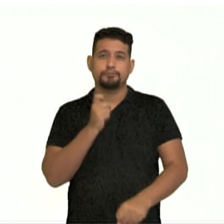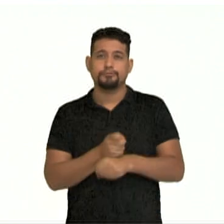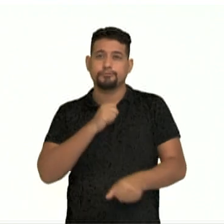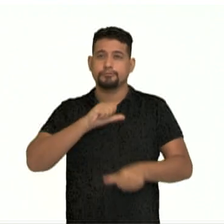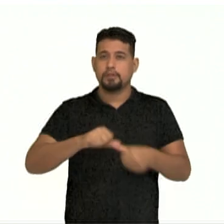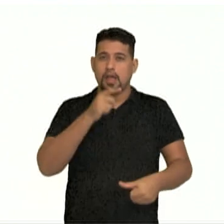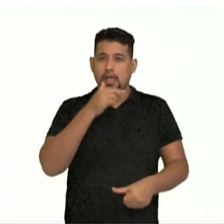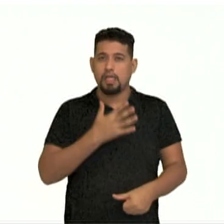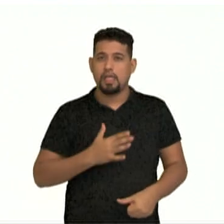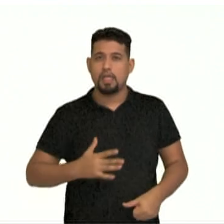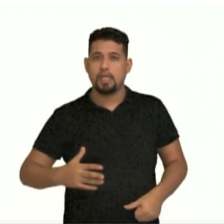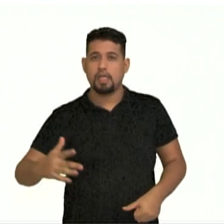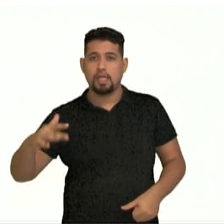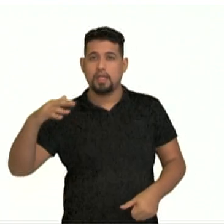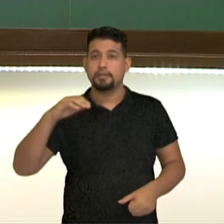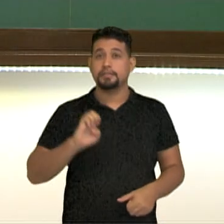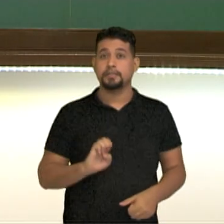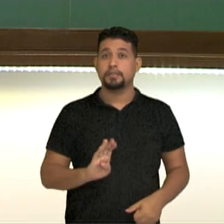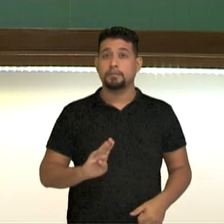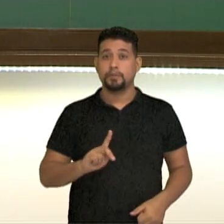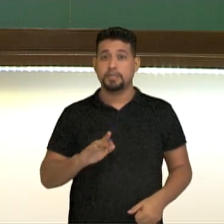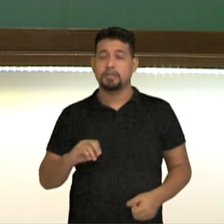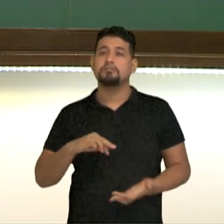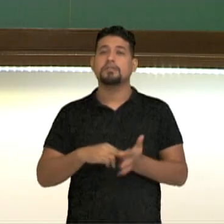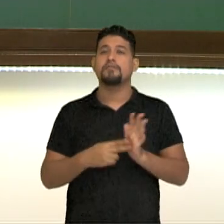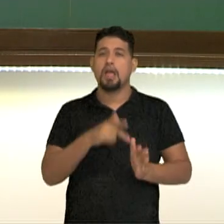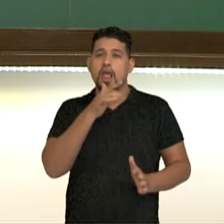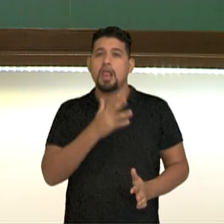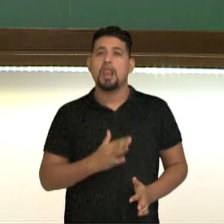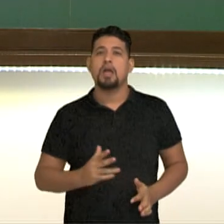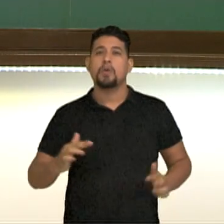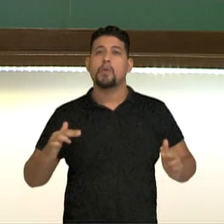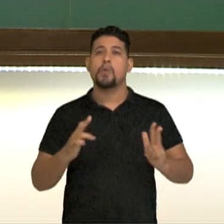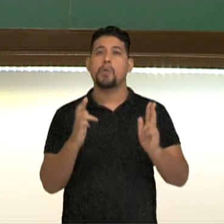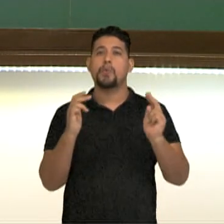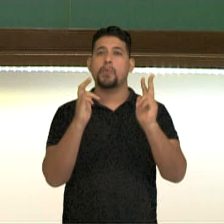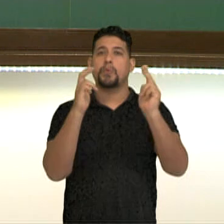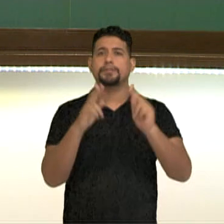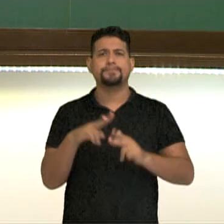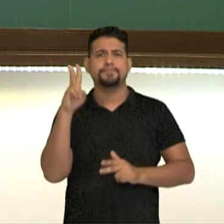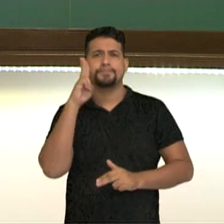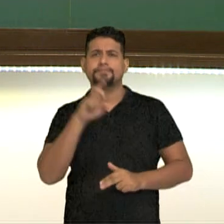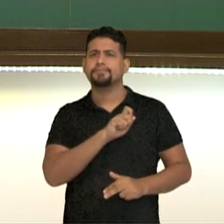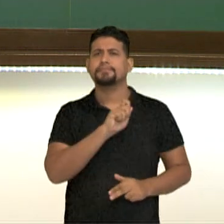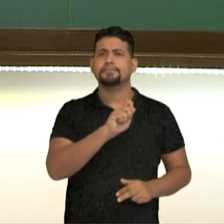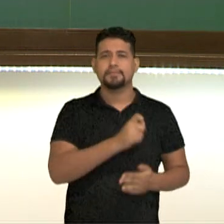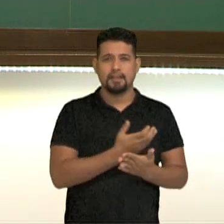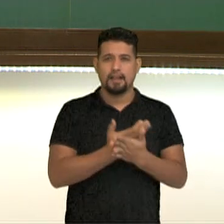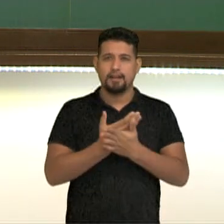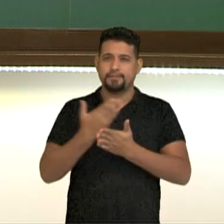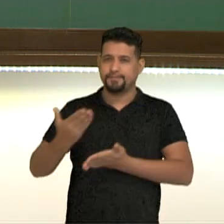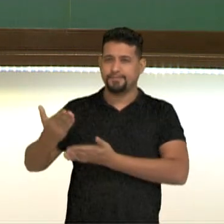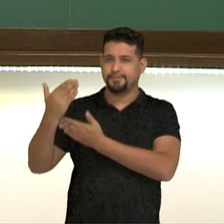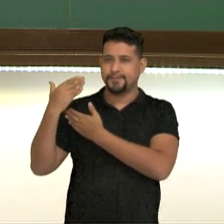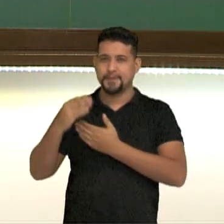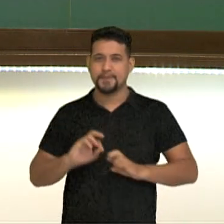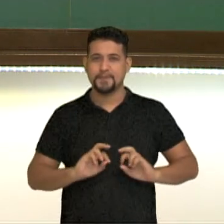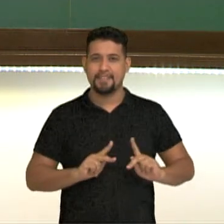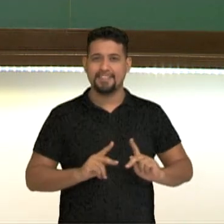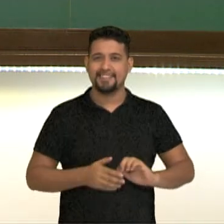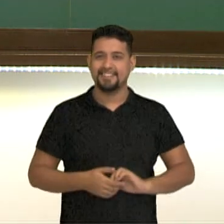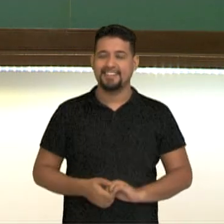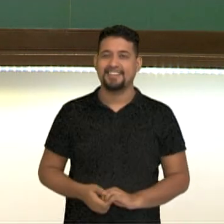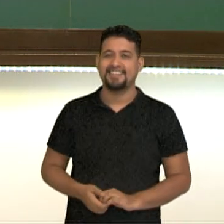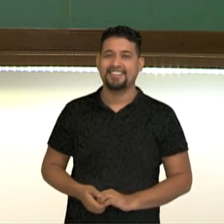líquido. Ponto de ebulição é saída do líquido para o vapor. Né? Lembre-se das aulas anteriores, beleza? Então,